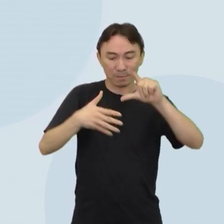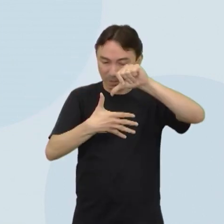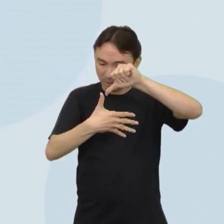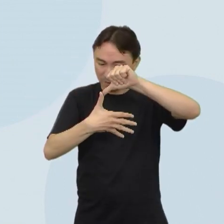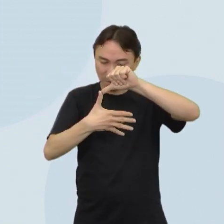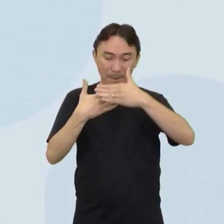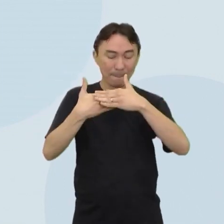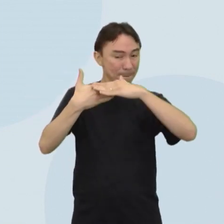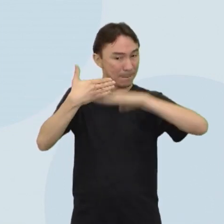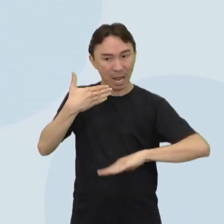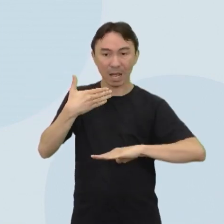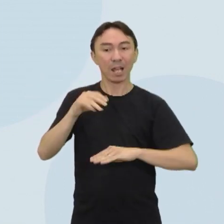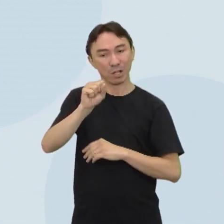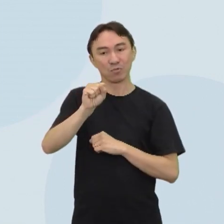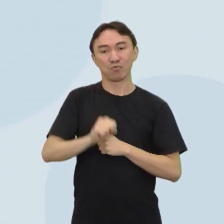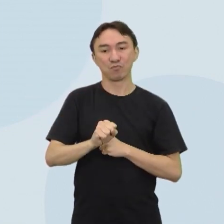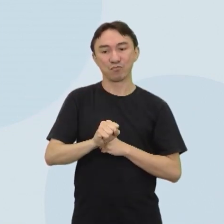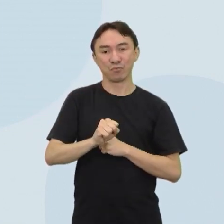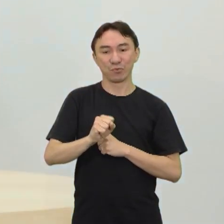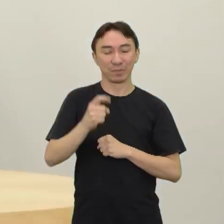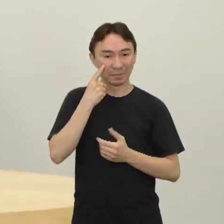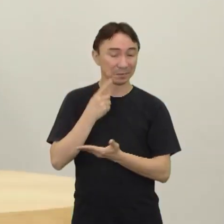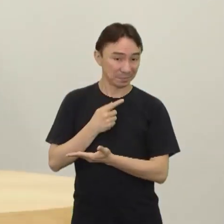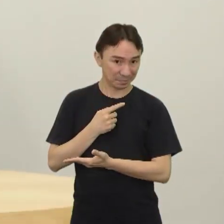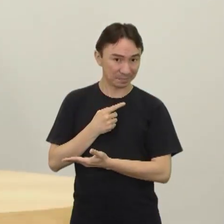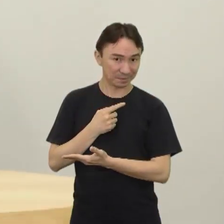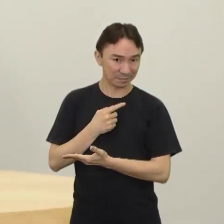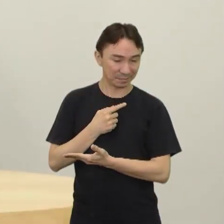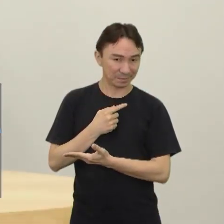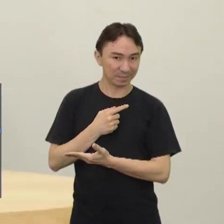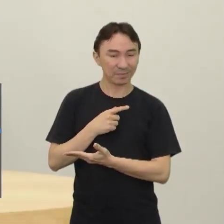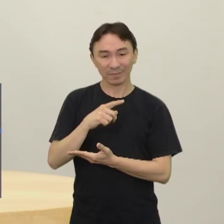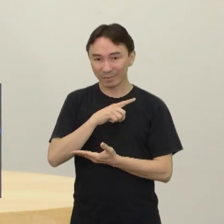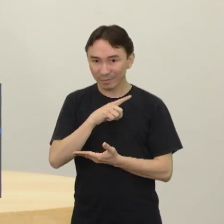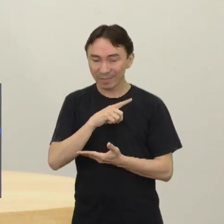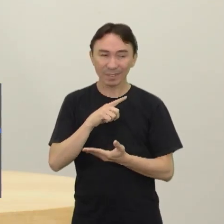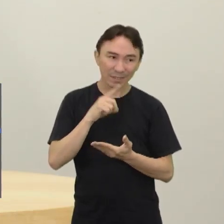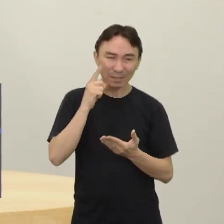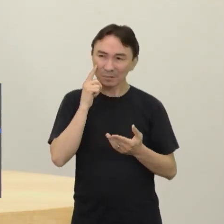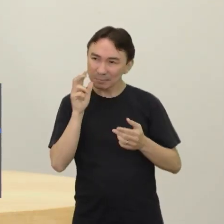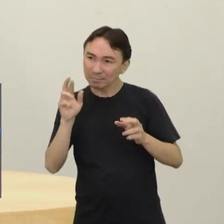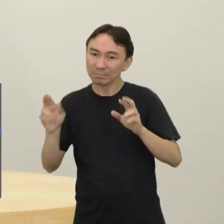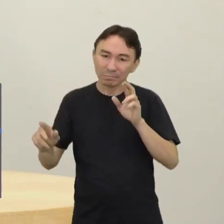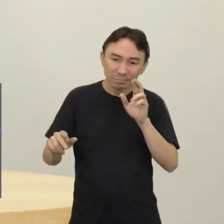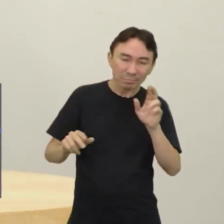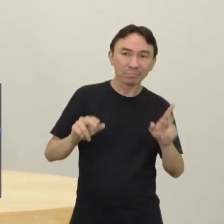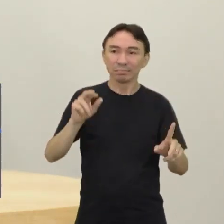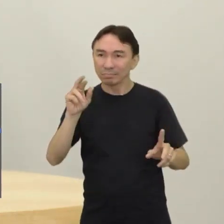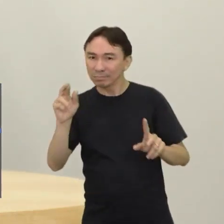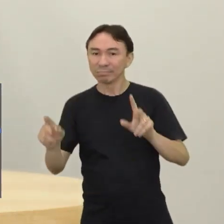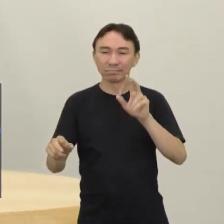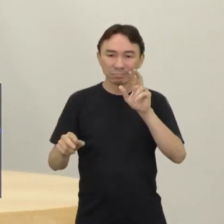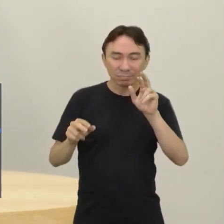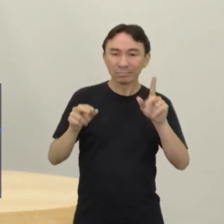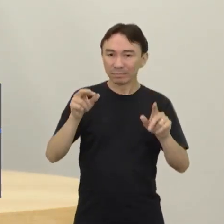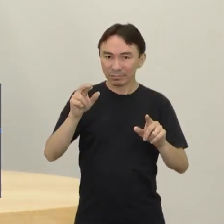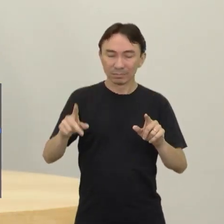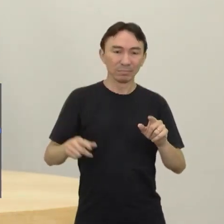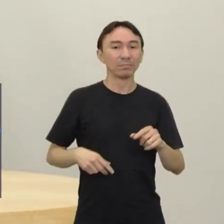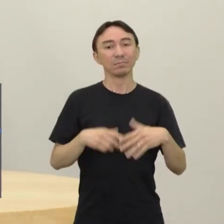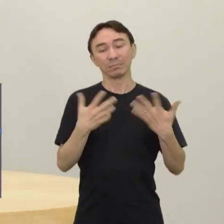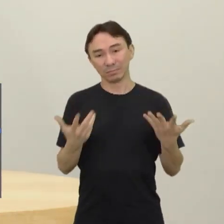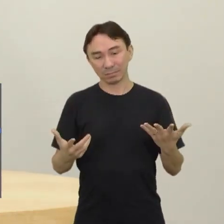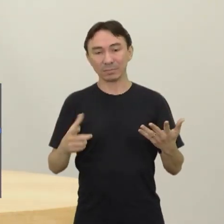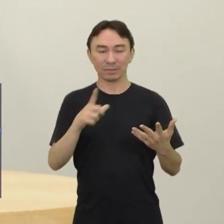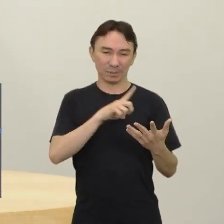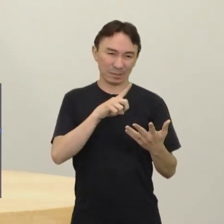do hemisfério sul. Então veja que também, por causa dessas diferenças, acaba tendo aí uma alteração, né?